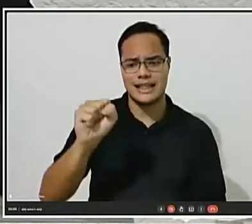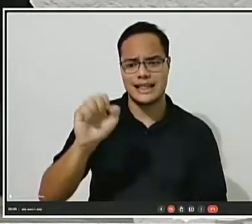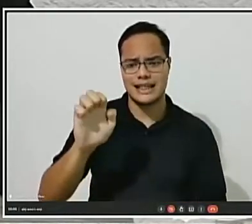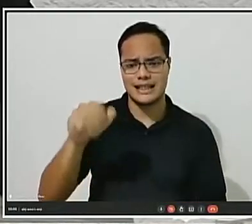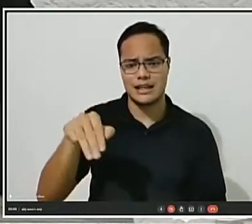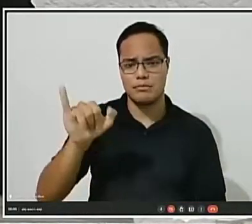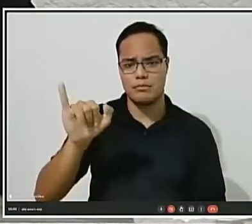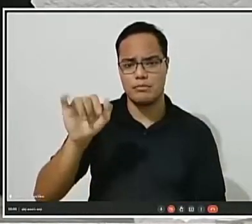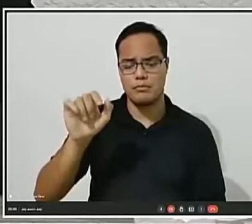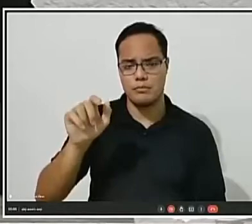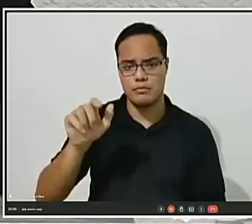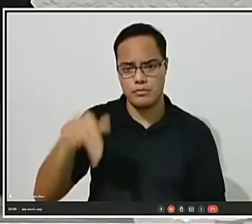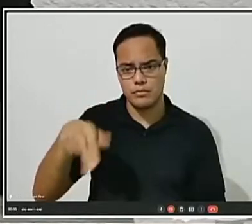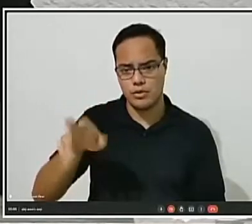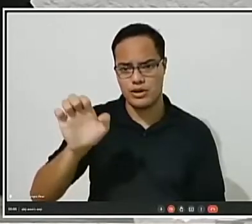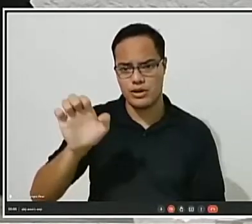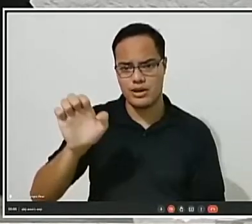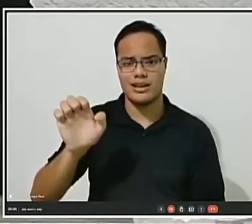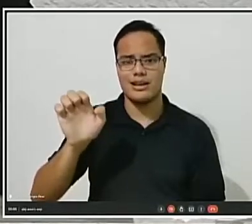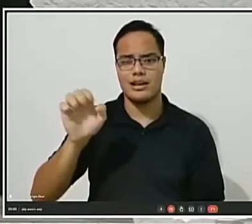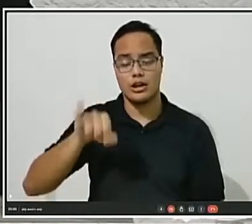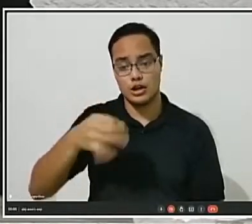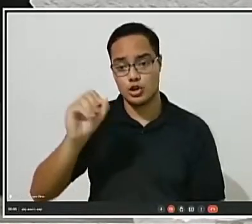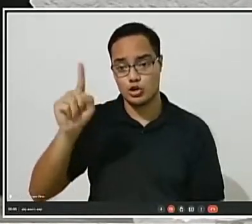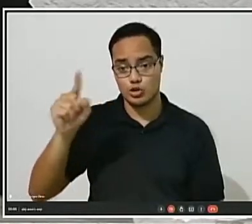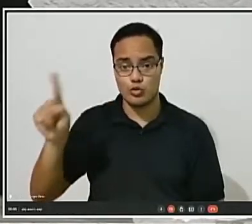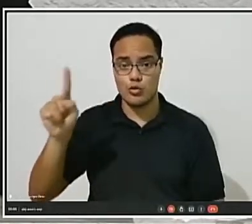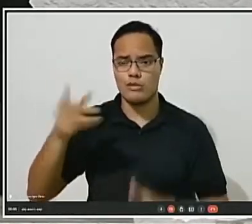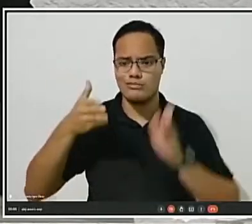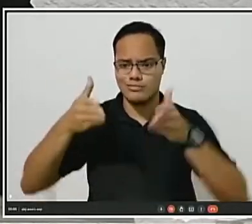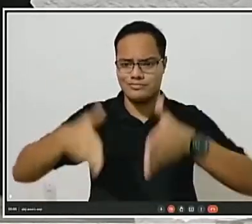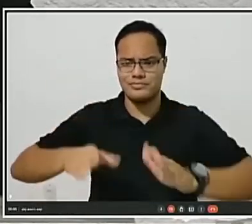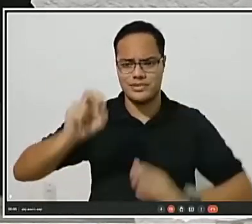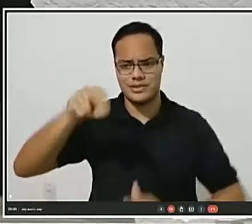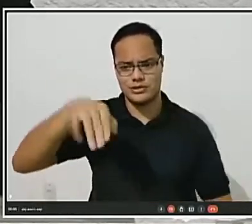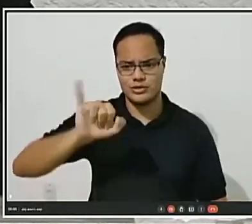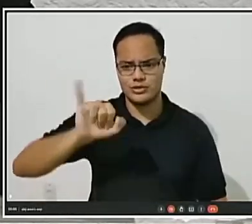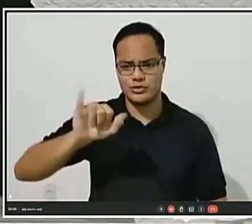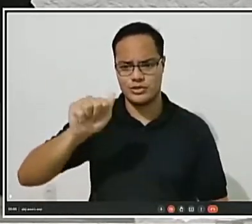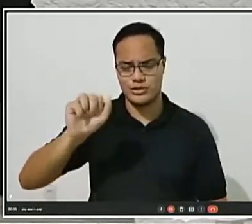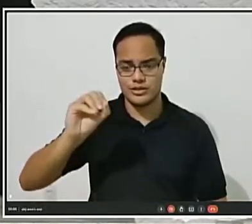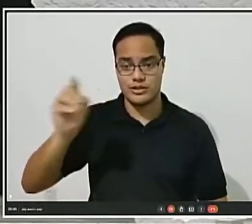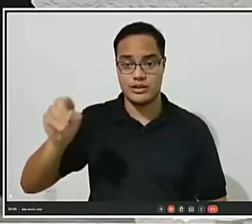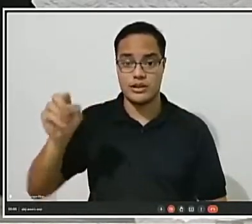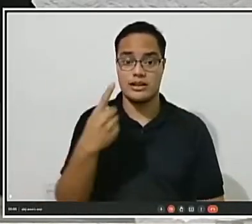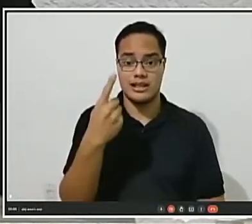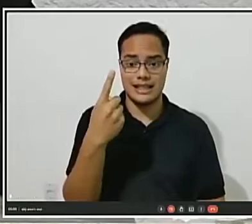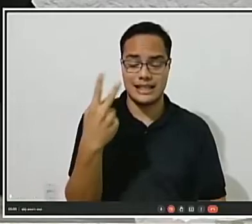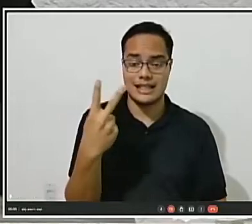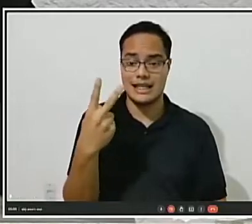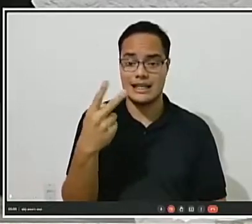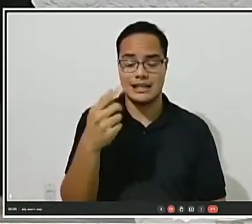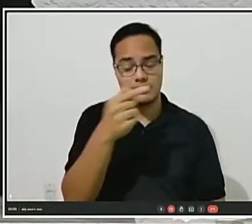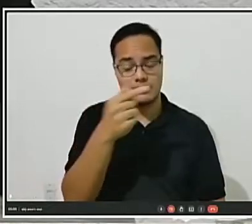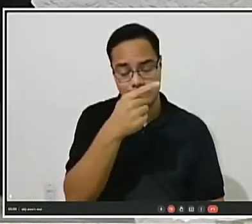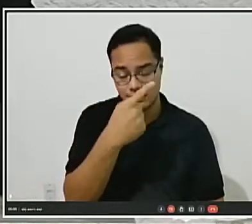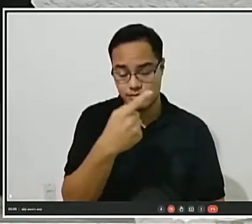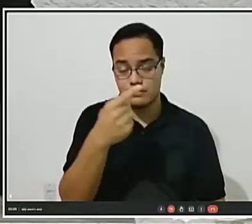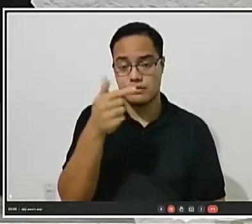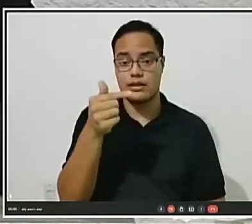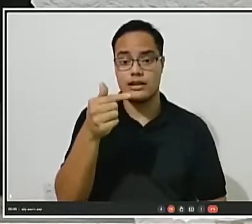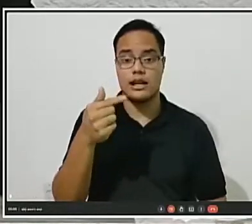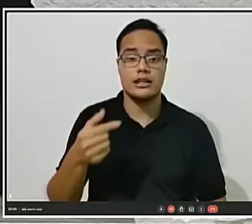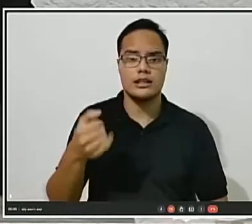Mário Sieniuk, nascido em União da Vitória em 17 de 1 de 1969, filho de Benjamin